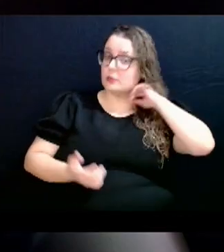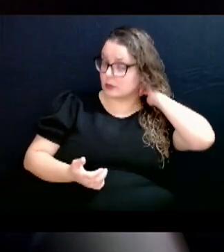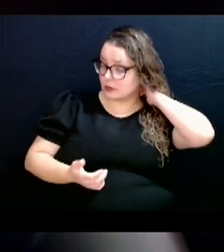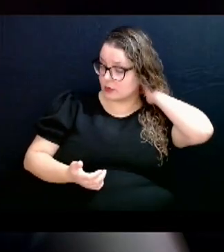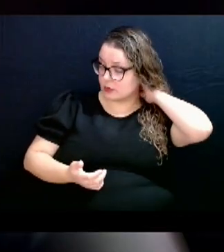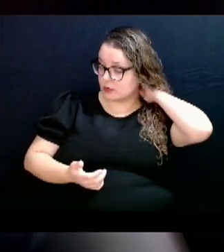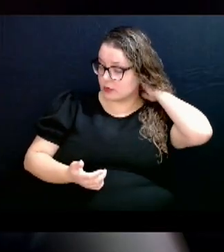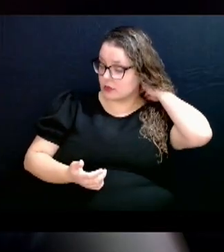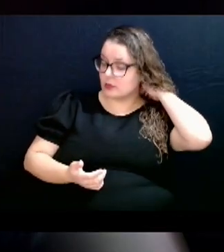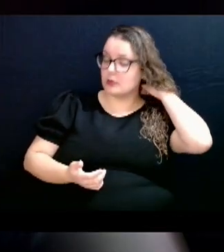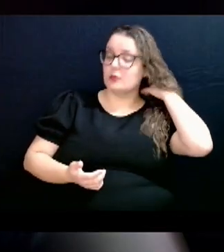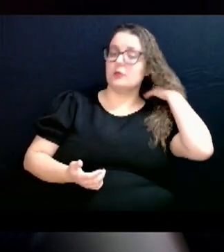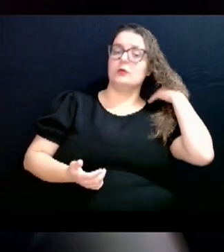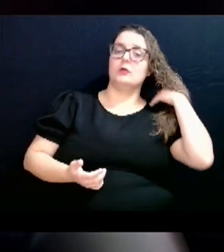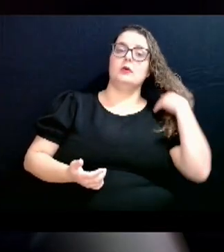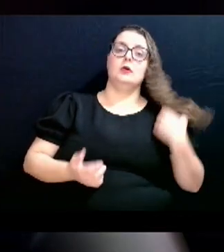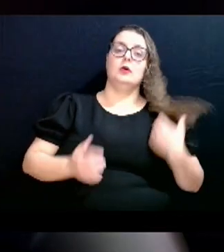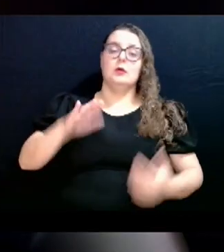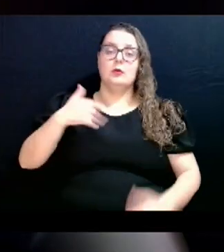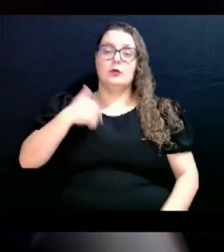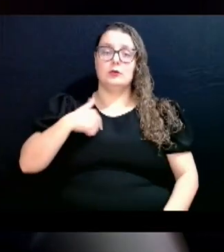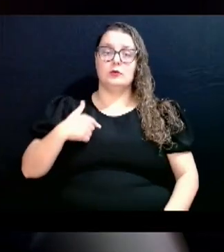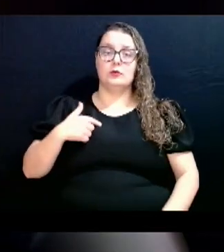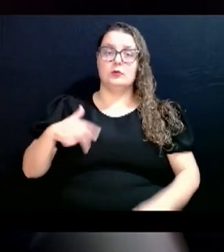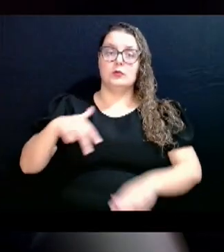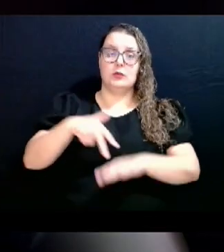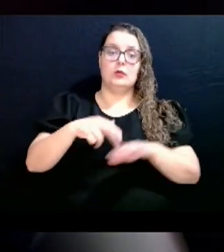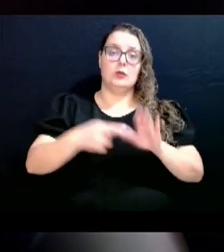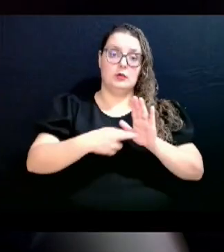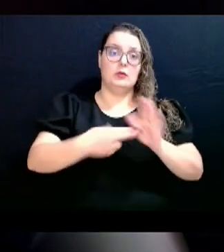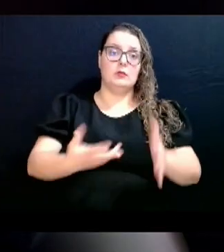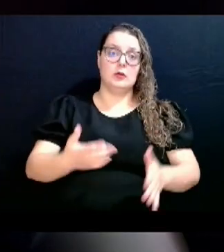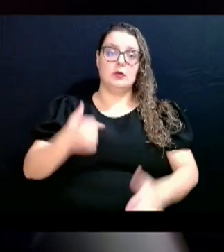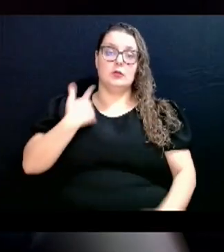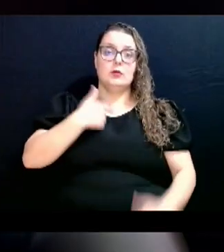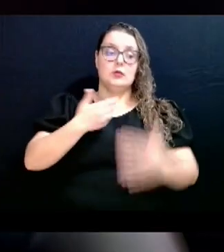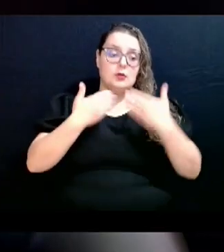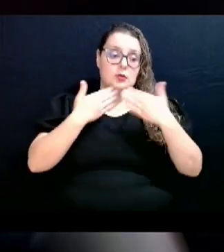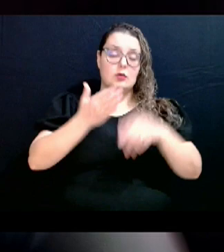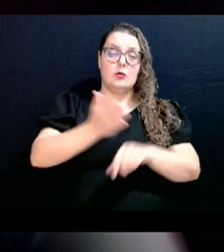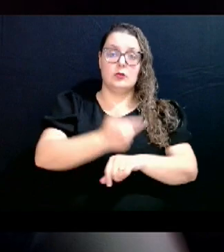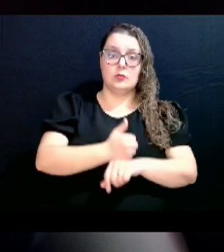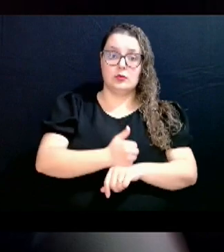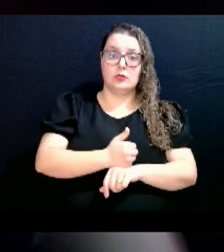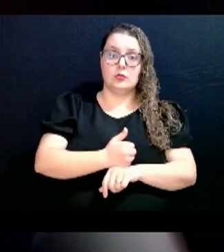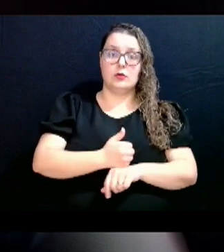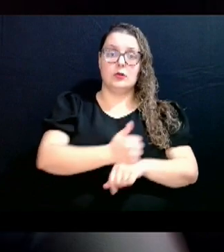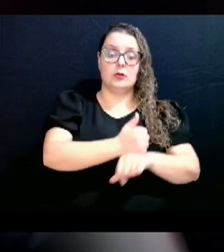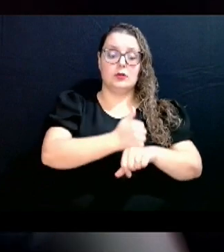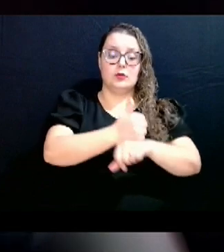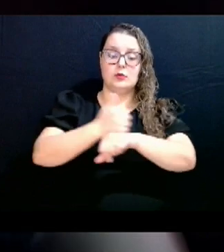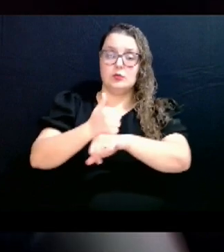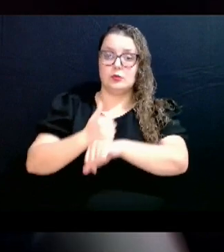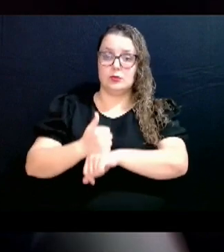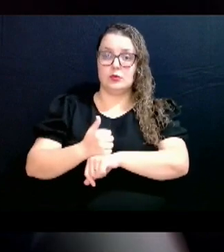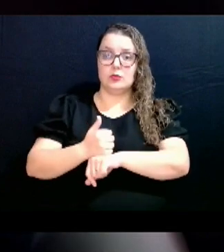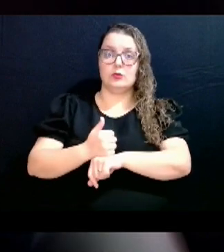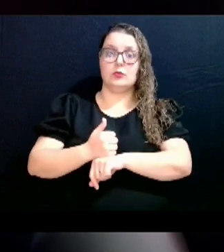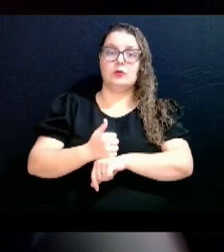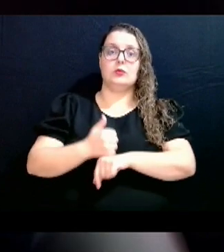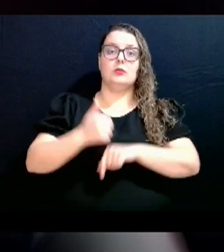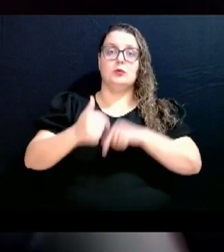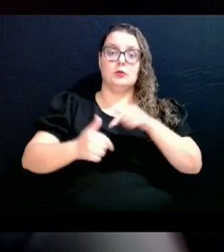passei a representar, eu sempre falo, a gente estava conversando um pouquinho antes, que os profissionais, os operadores do